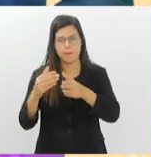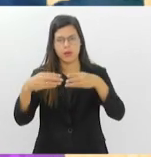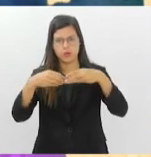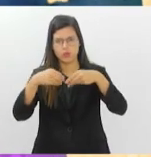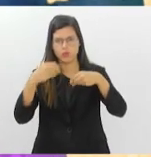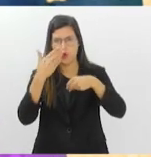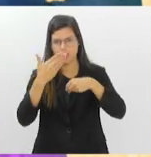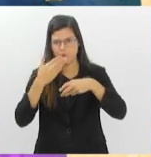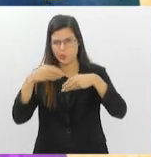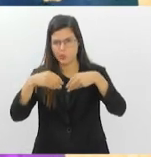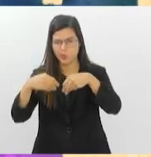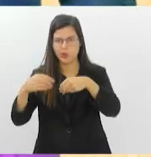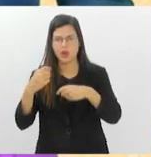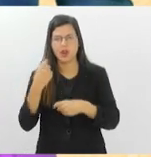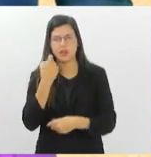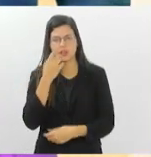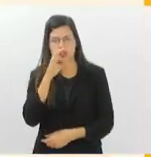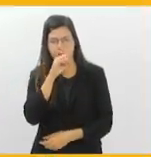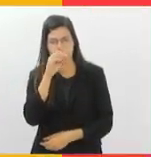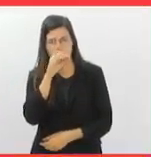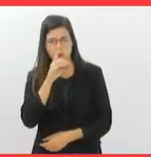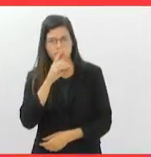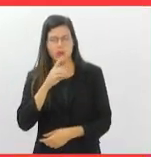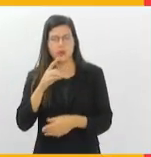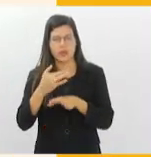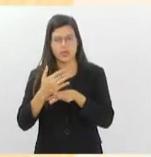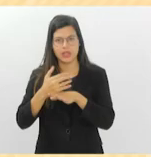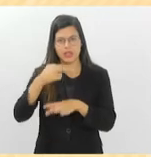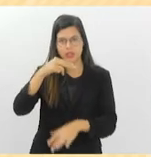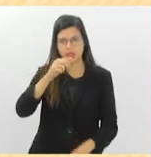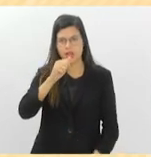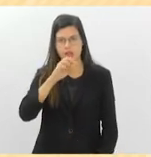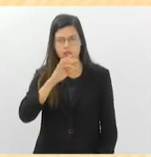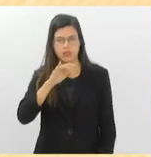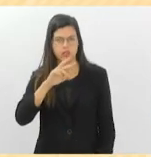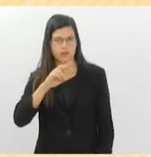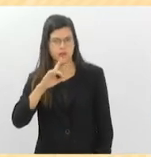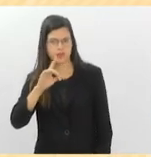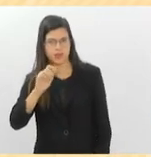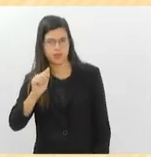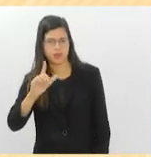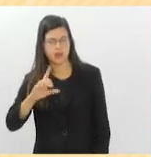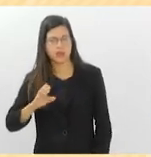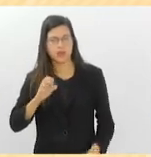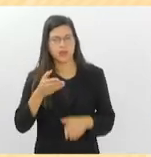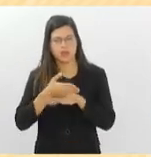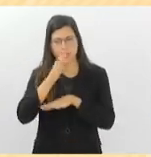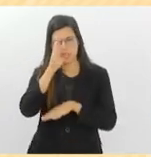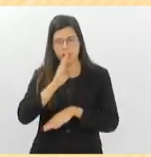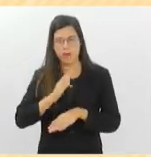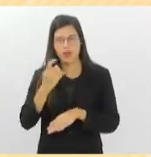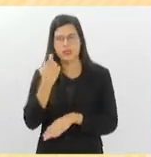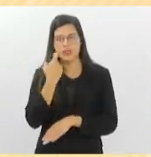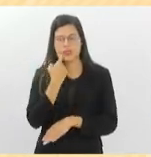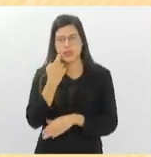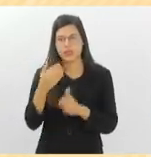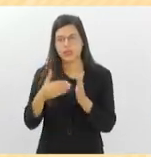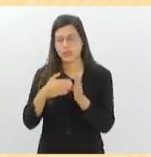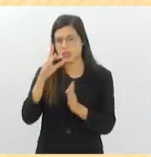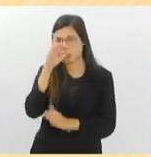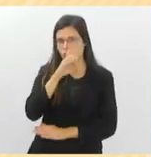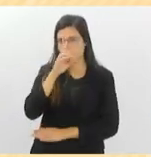neste final de semana chega a cidade de Natividade o evento que tem entrada franca acontece a partir desta sexta e vai até